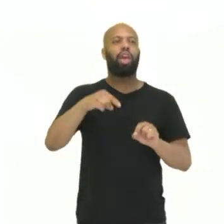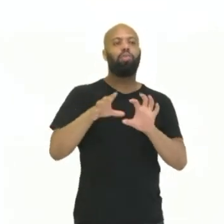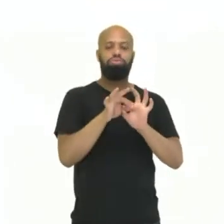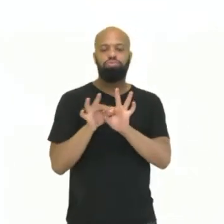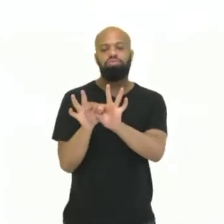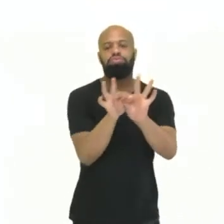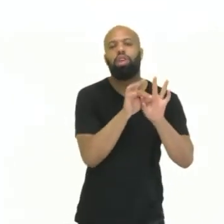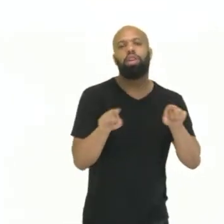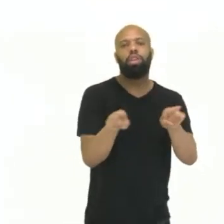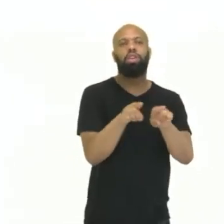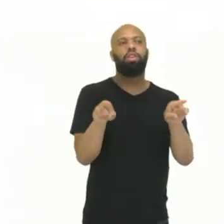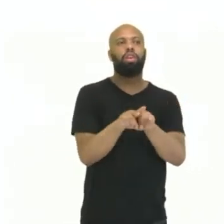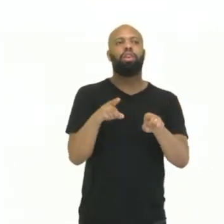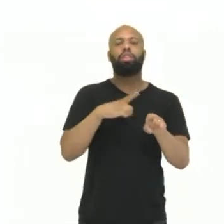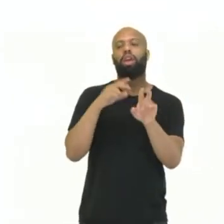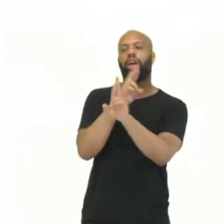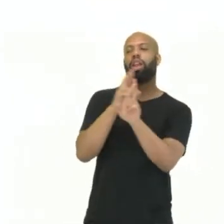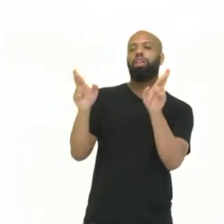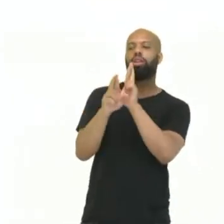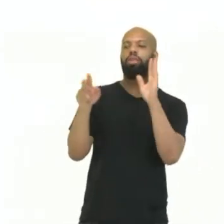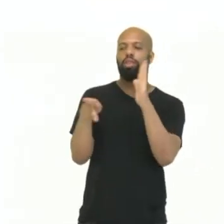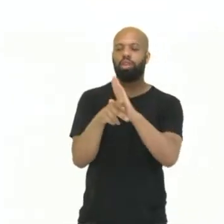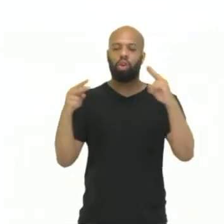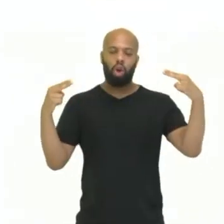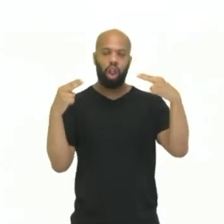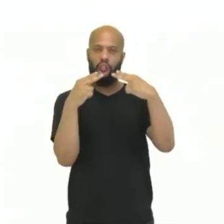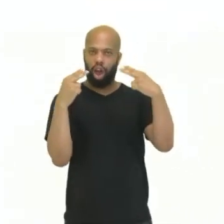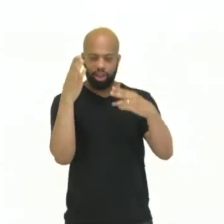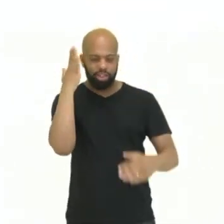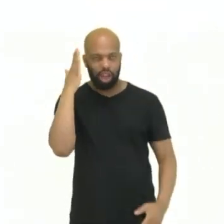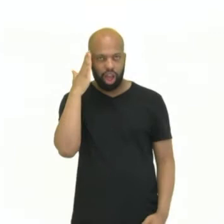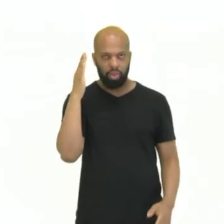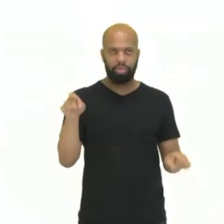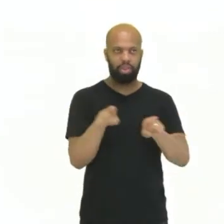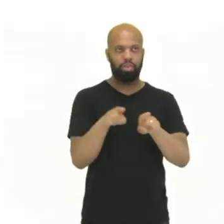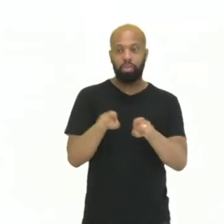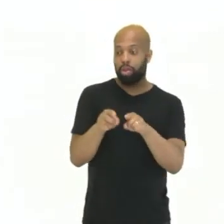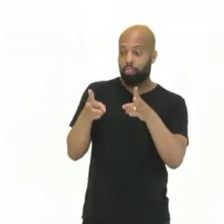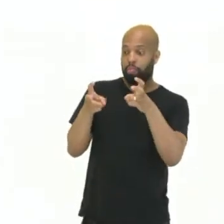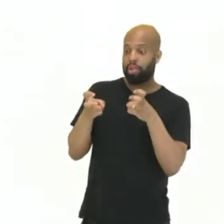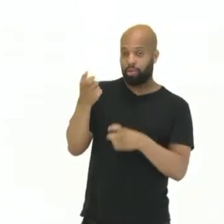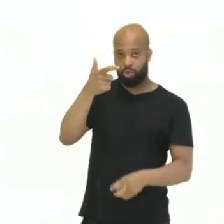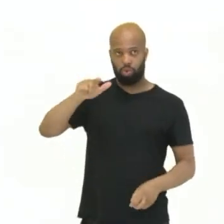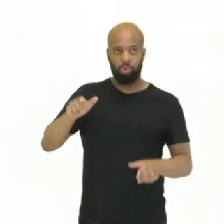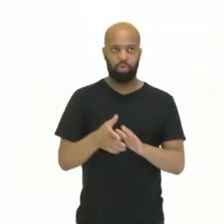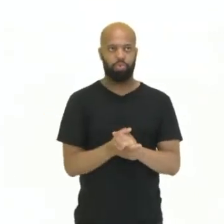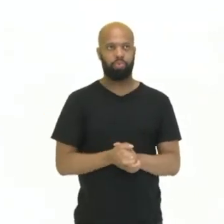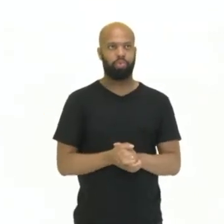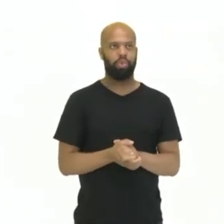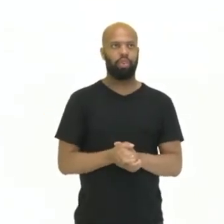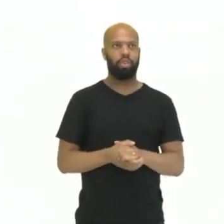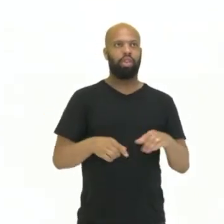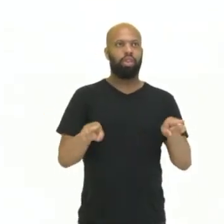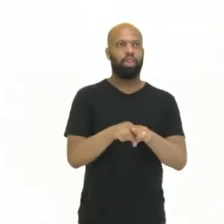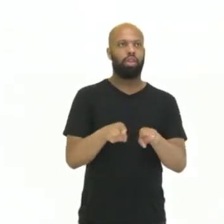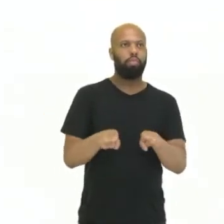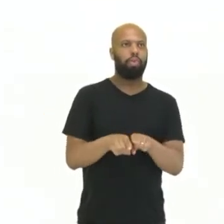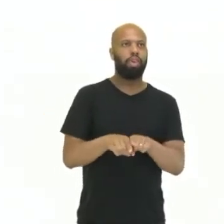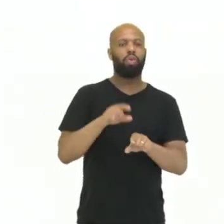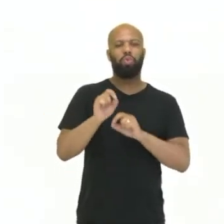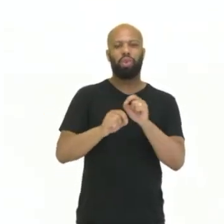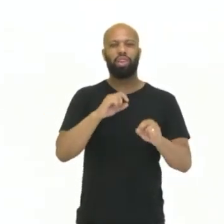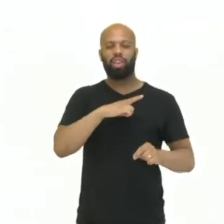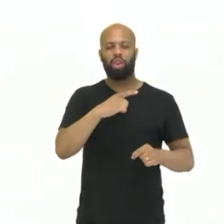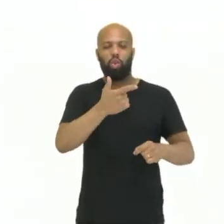essa conexão de olhar, de movimento, né? O ouvir o outro também. O zoom, que também vai trabalhar a questão da direção,